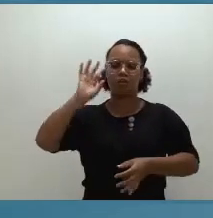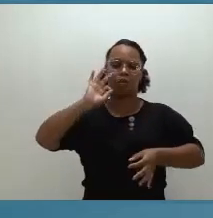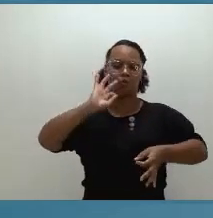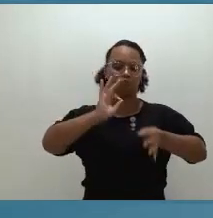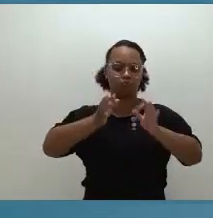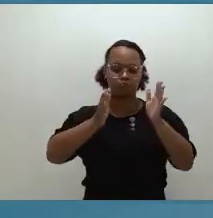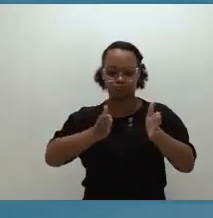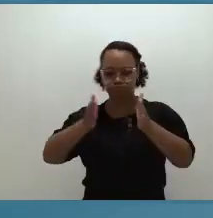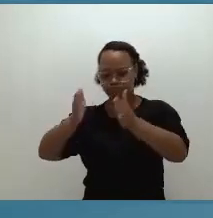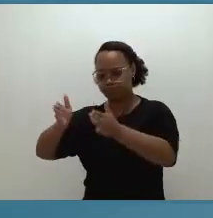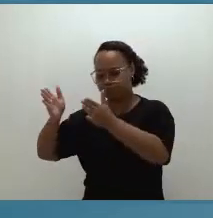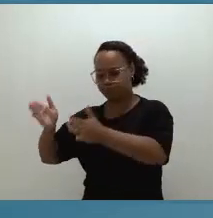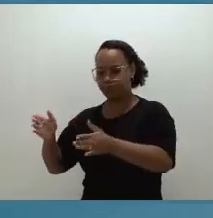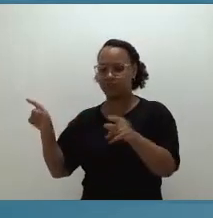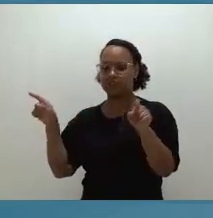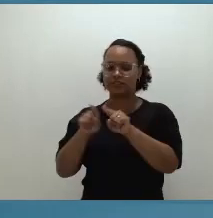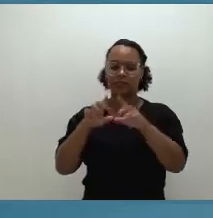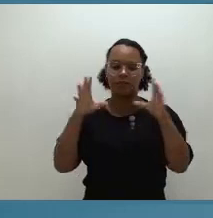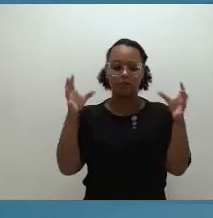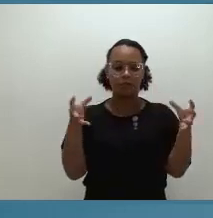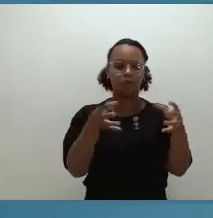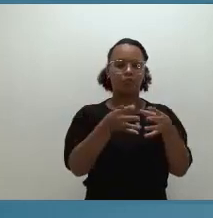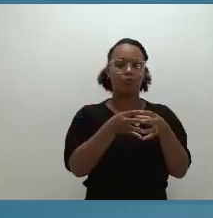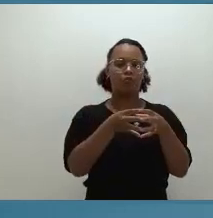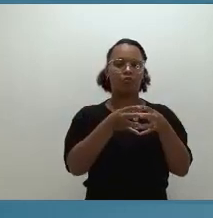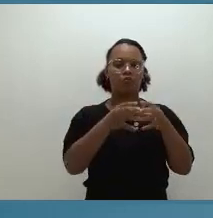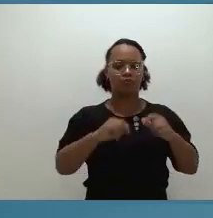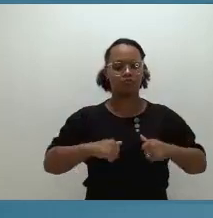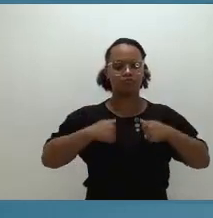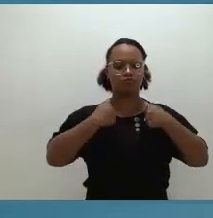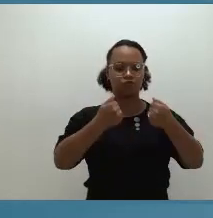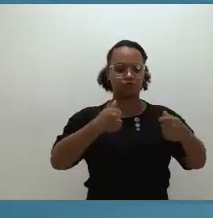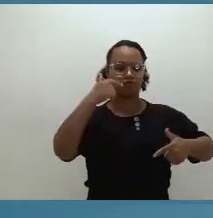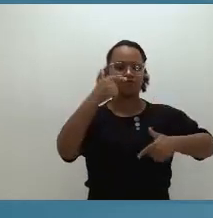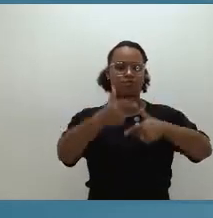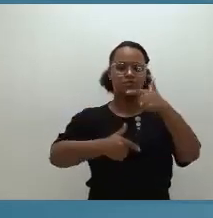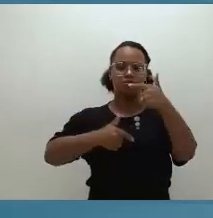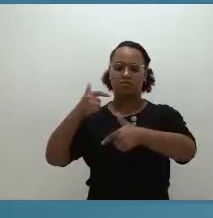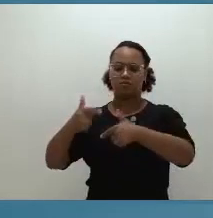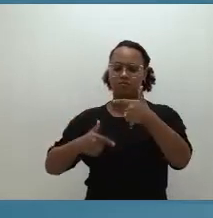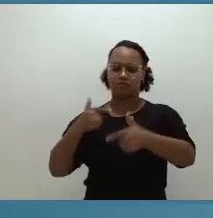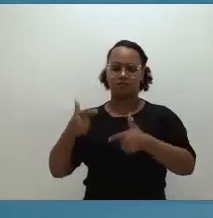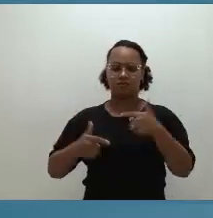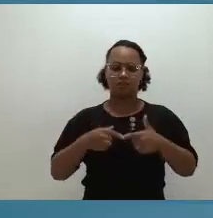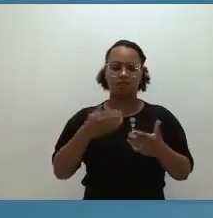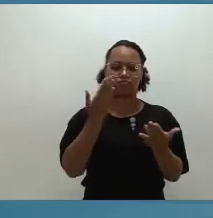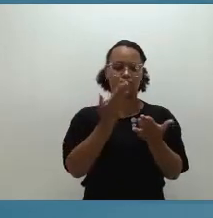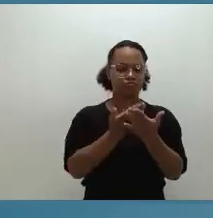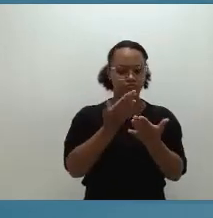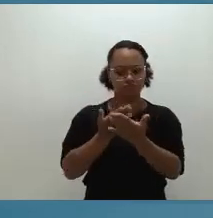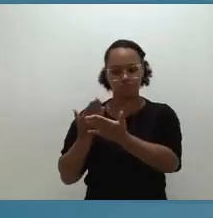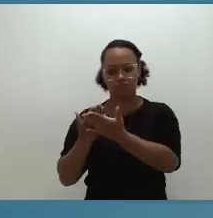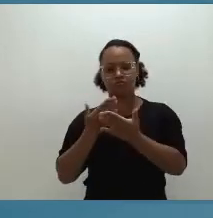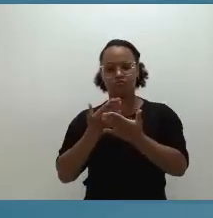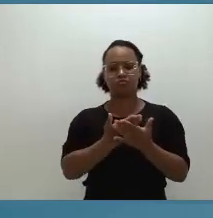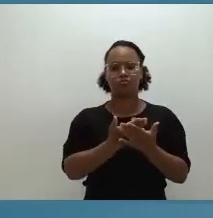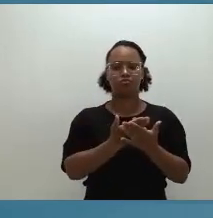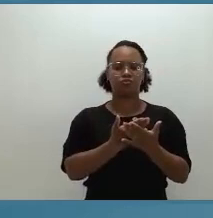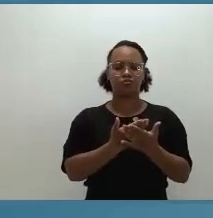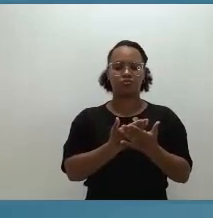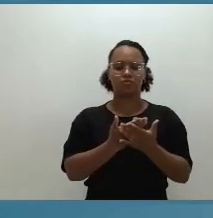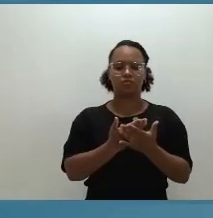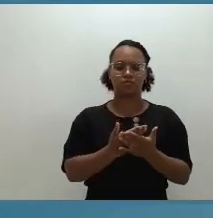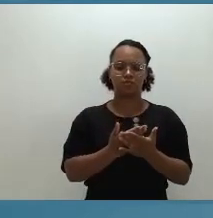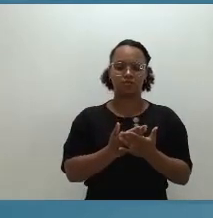organizada. Terá uma equipe comprometida com o trabalho, dedicada, estudiosa. Receberá